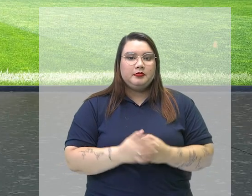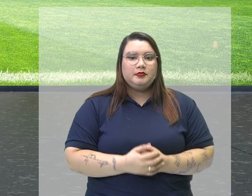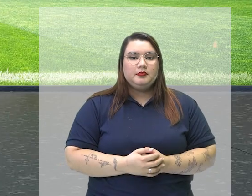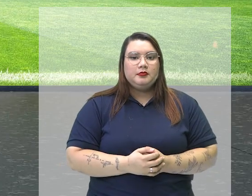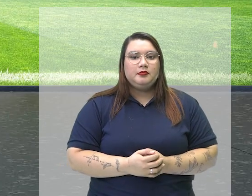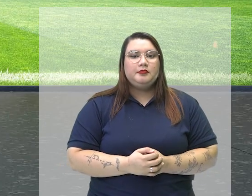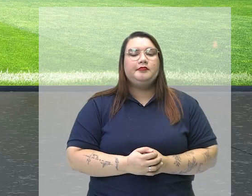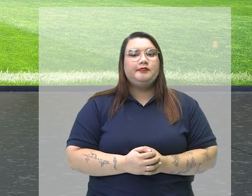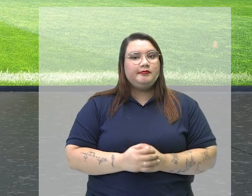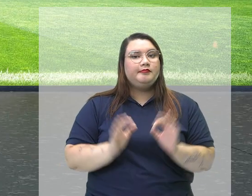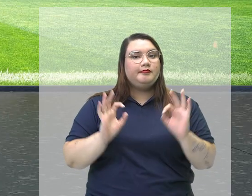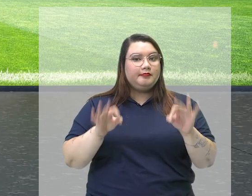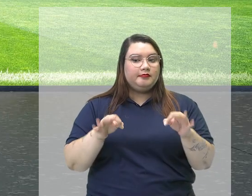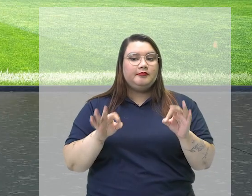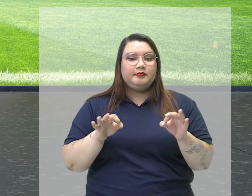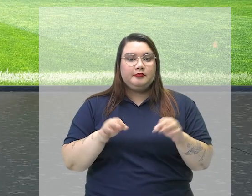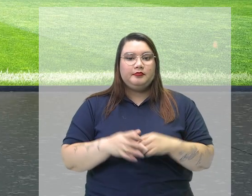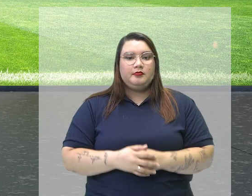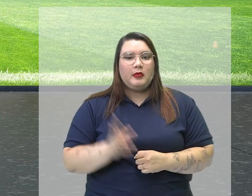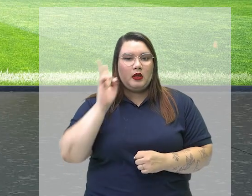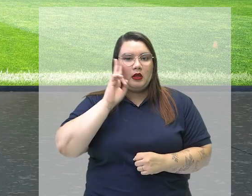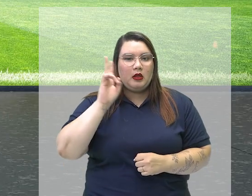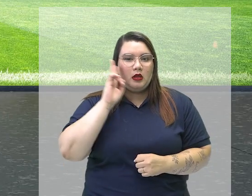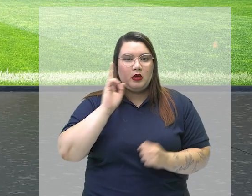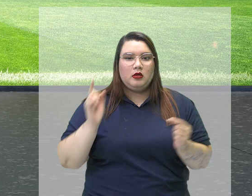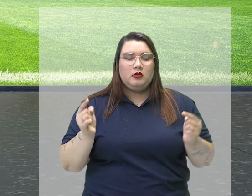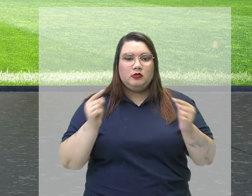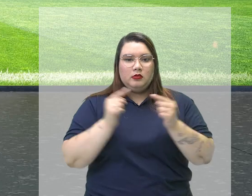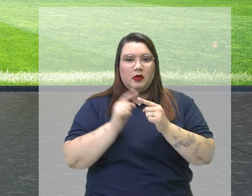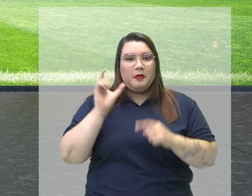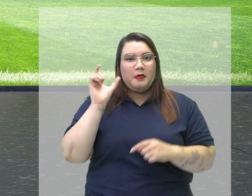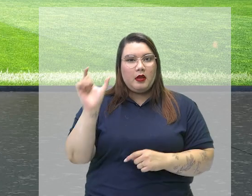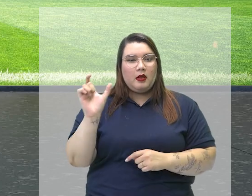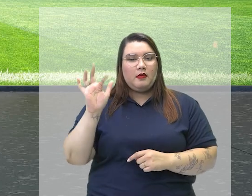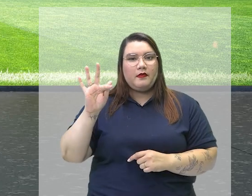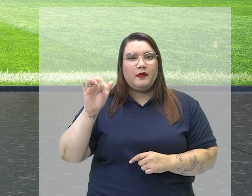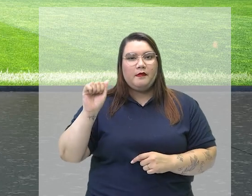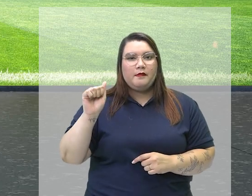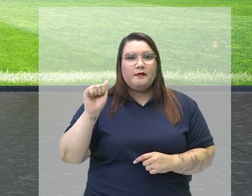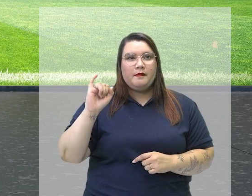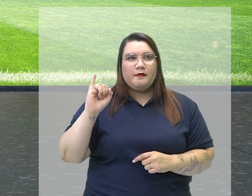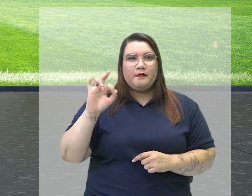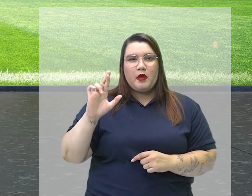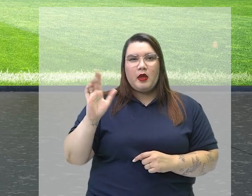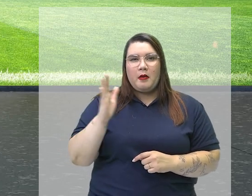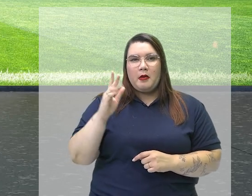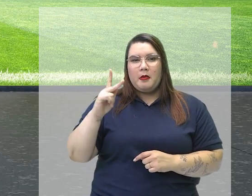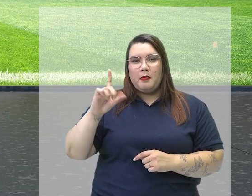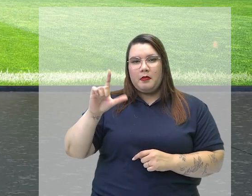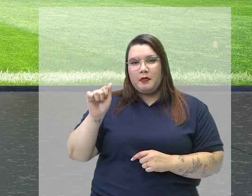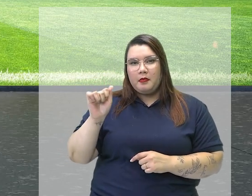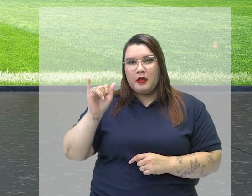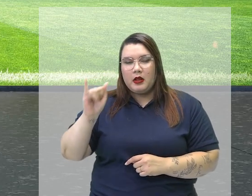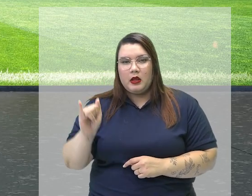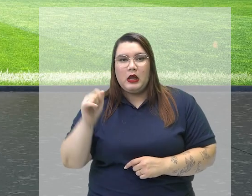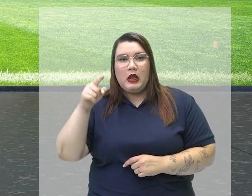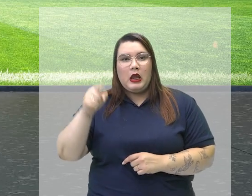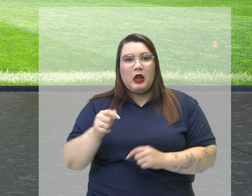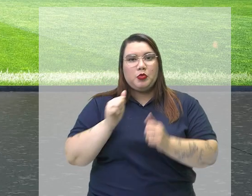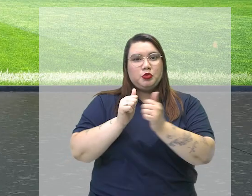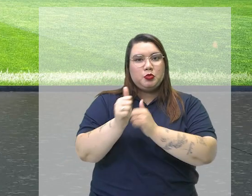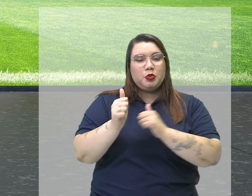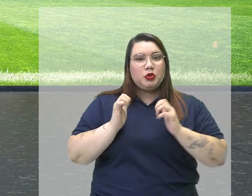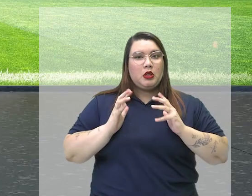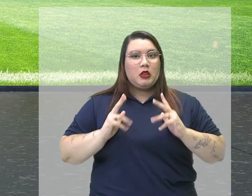valores éticos. Exatamente. Lembra lá daquele termo fair play, do jogo limpo, né? É